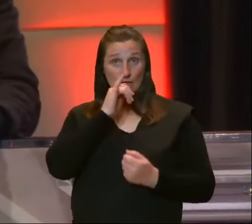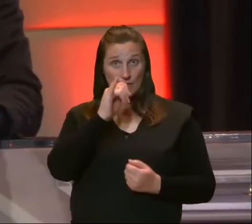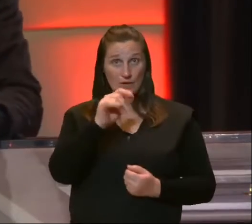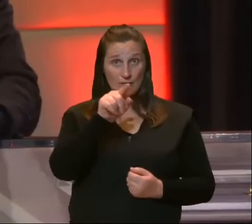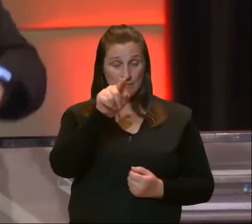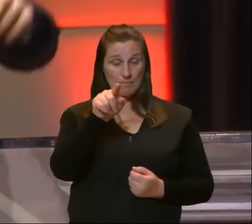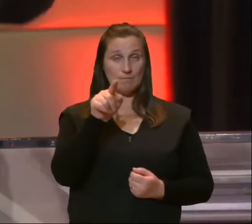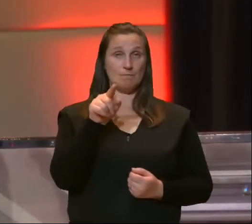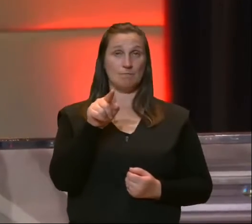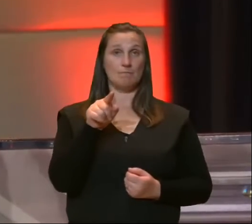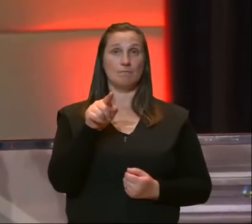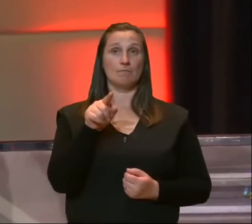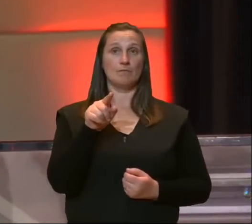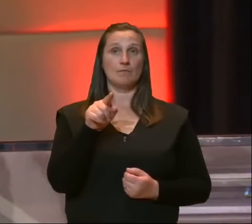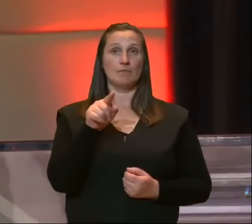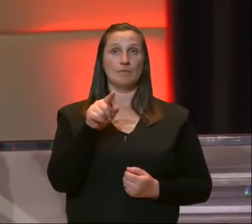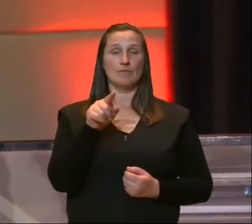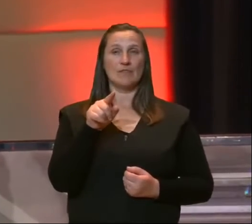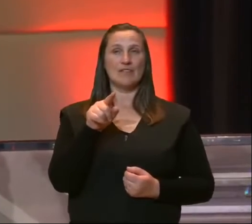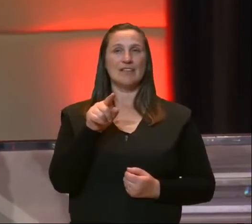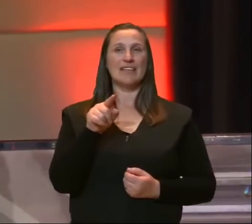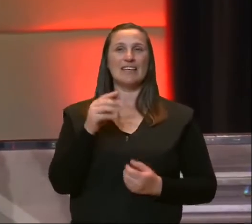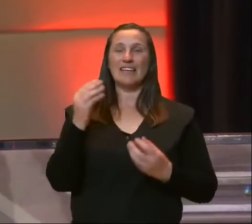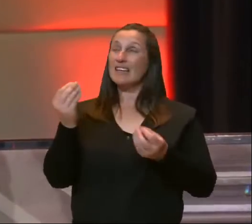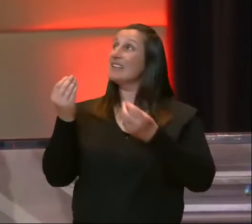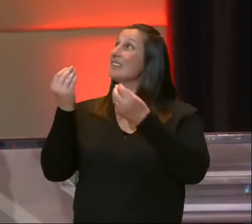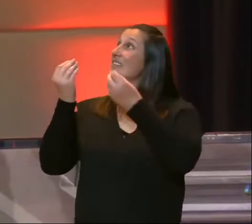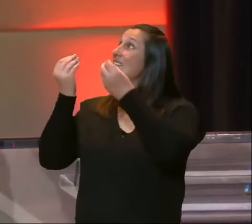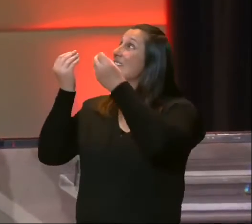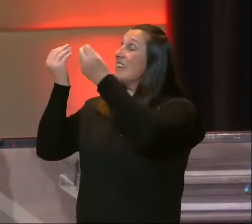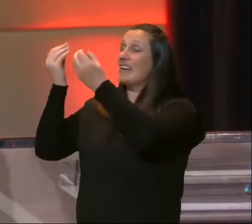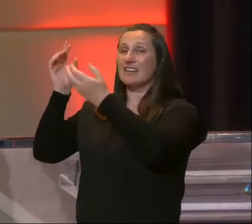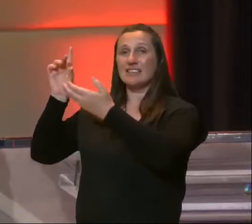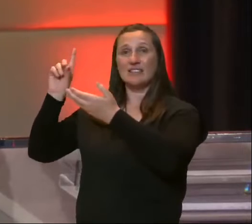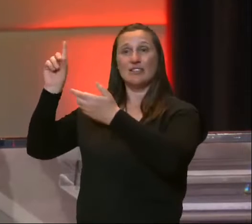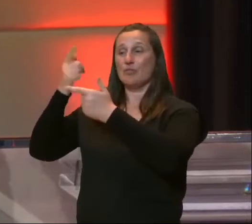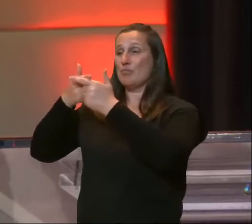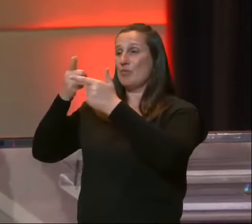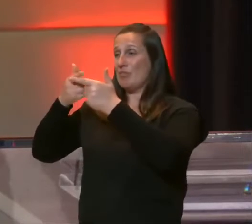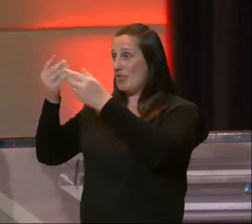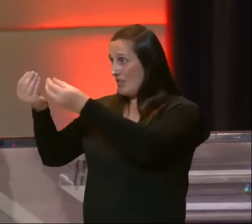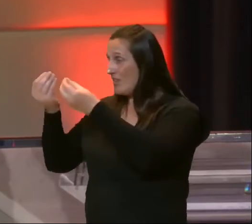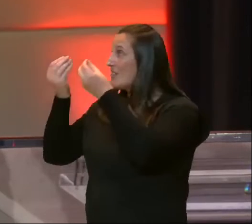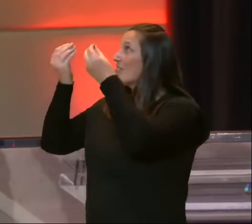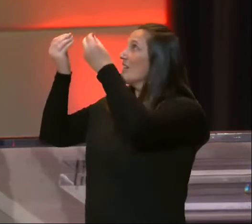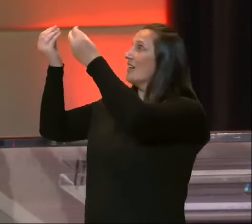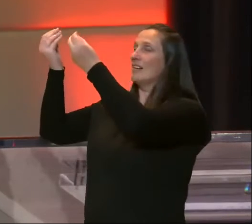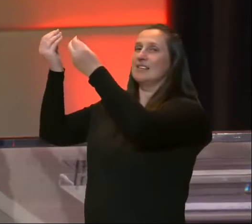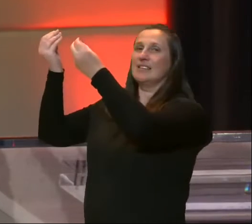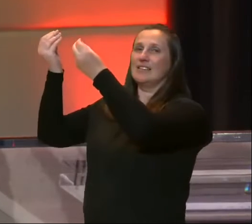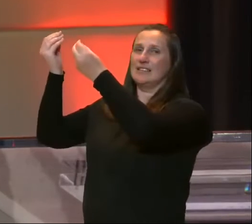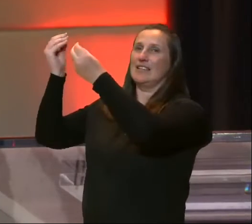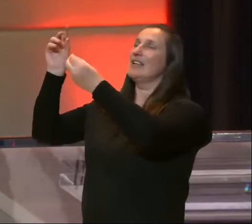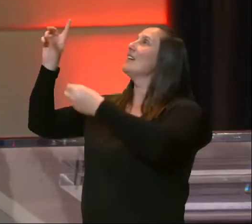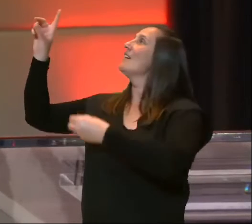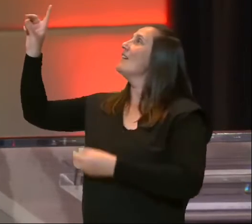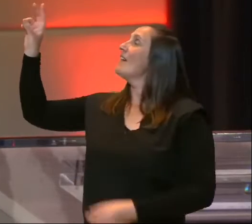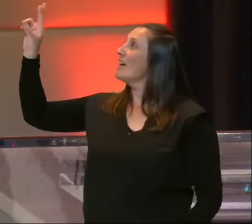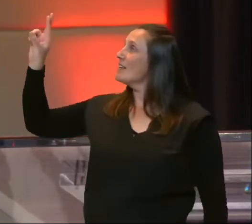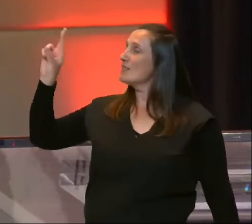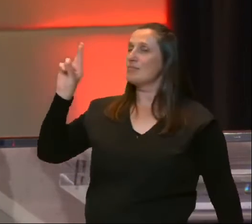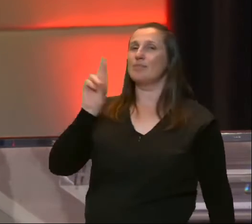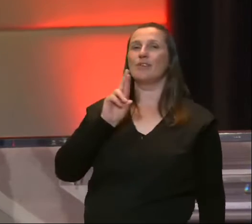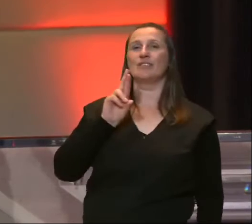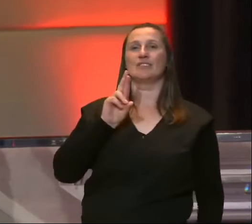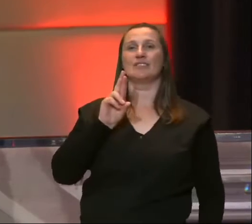coisa. Lança a pomba que ela vai sim trazer o recado de Deus para